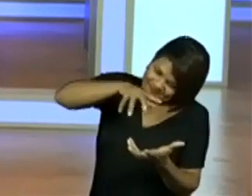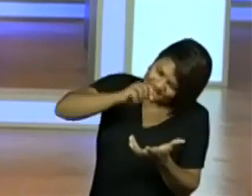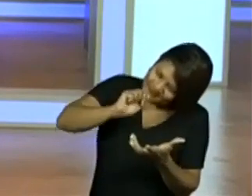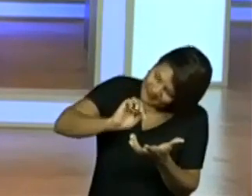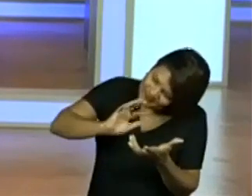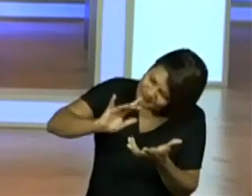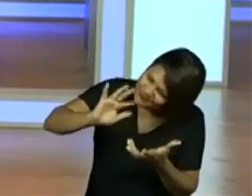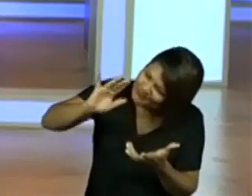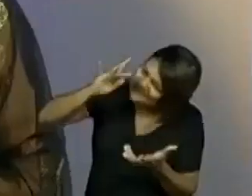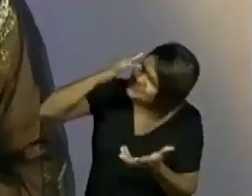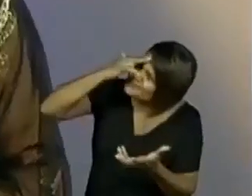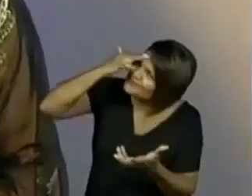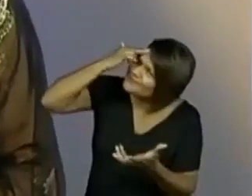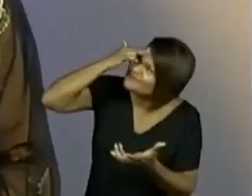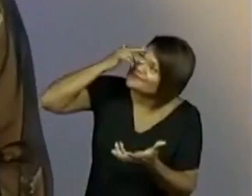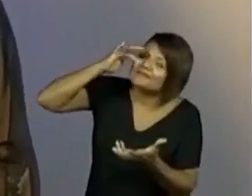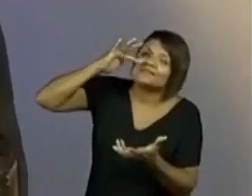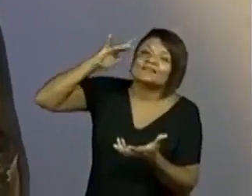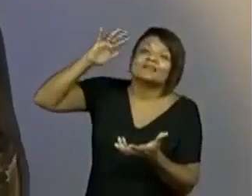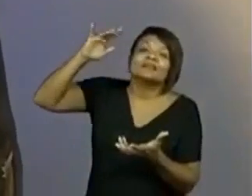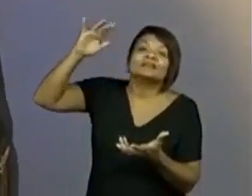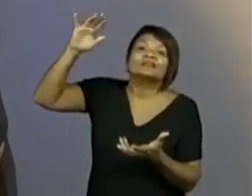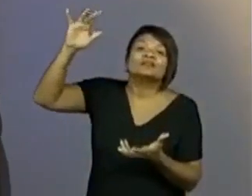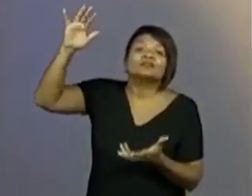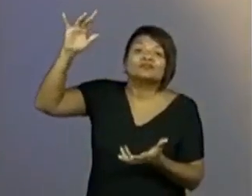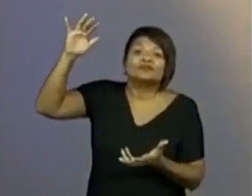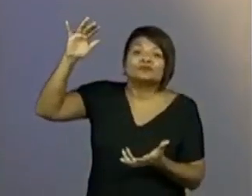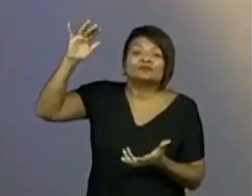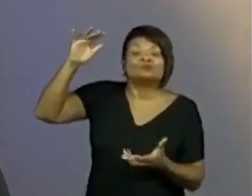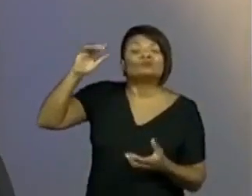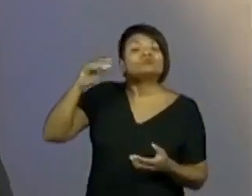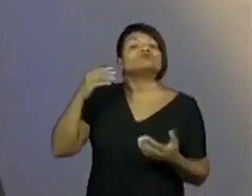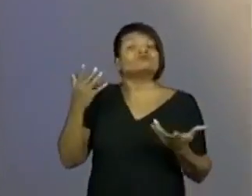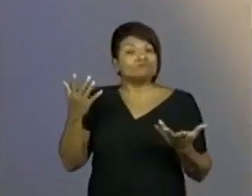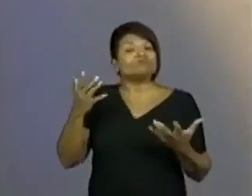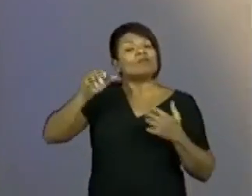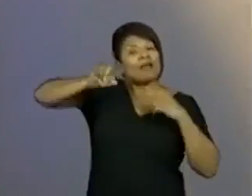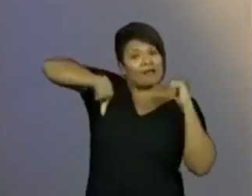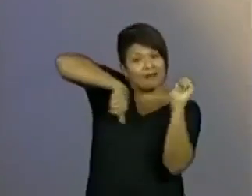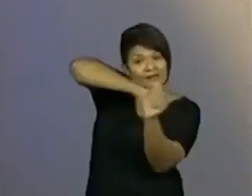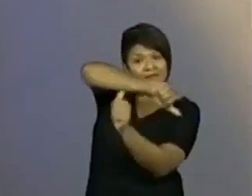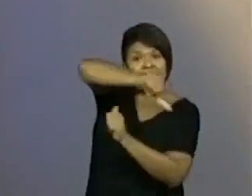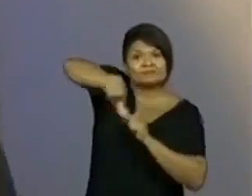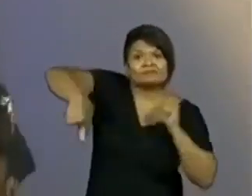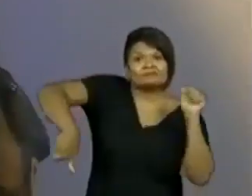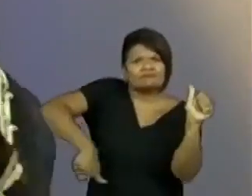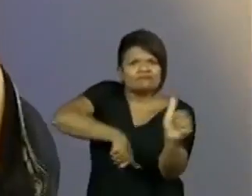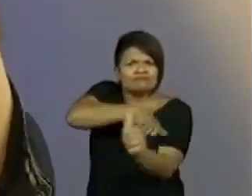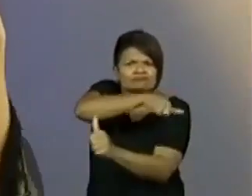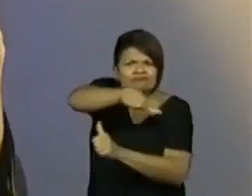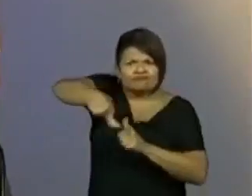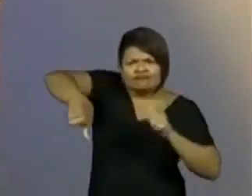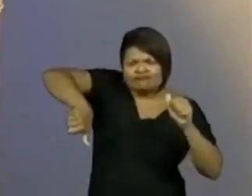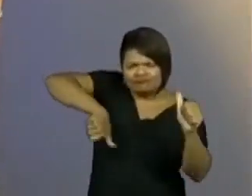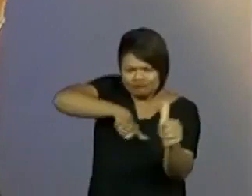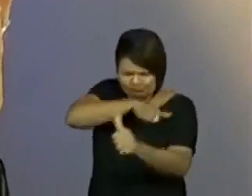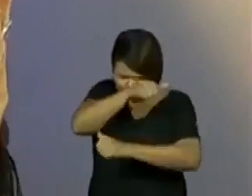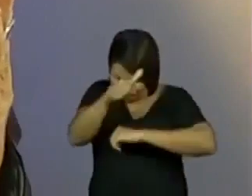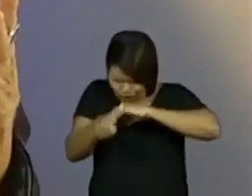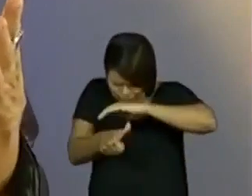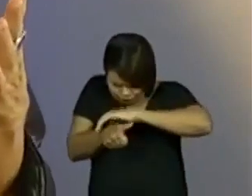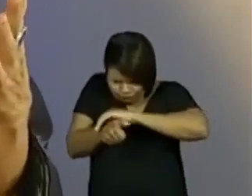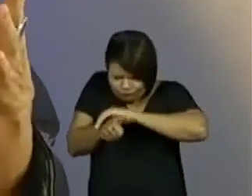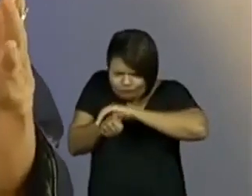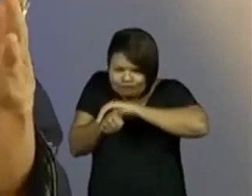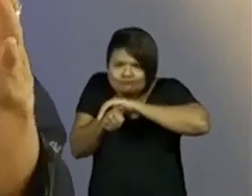sonhando-se. E enquanto sonhava, ela se transformou numa enorme tartaruga